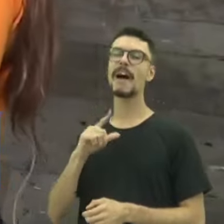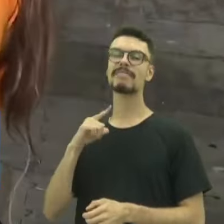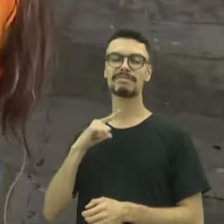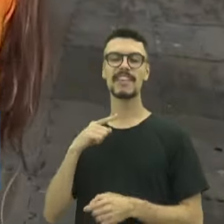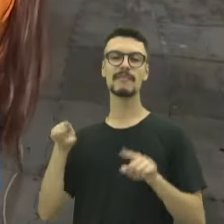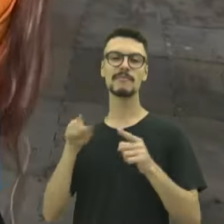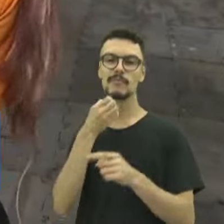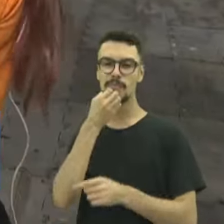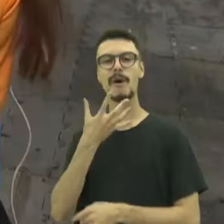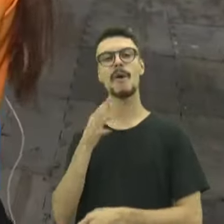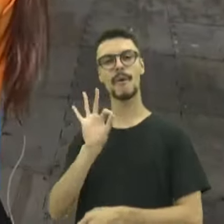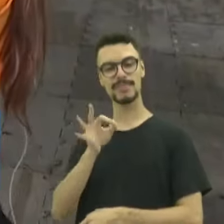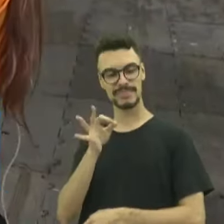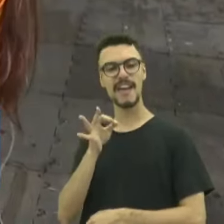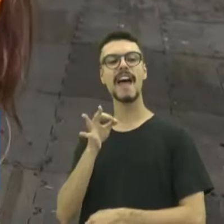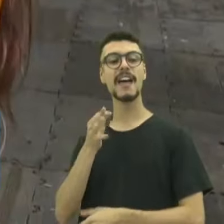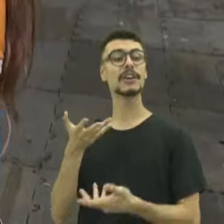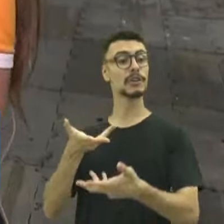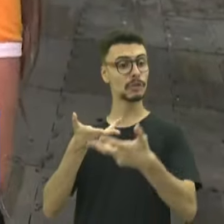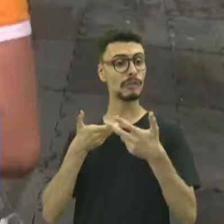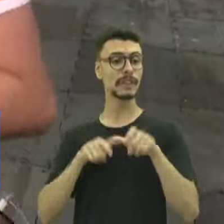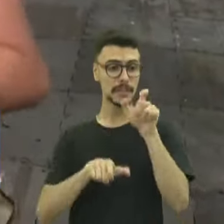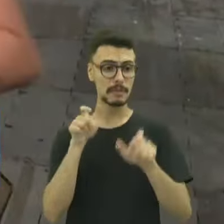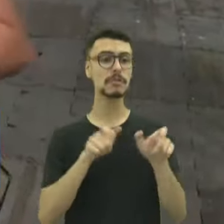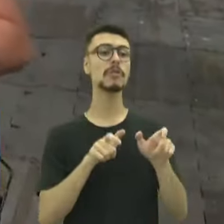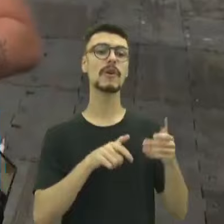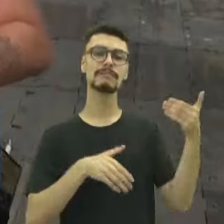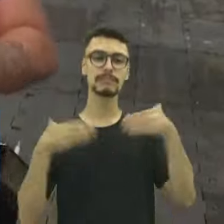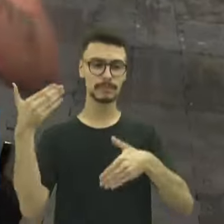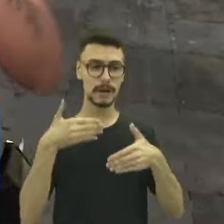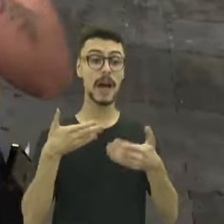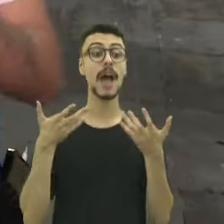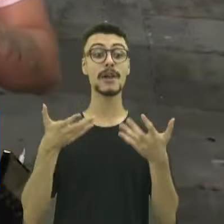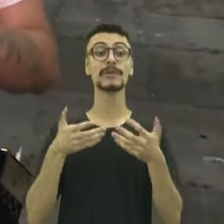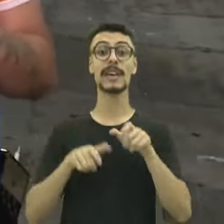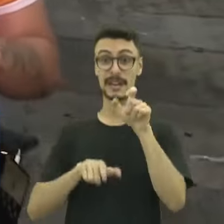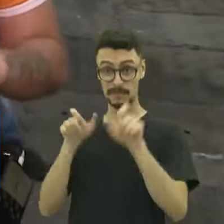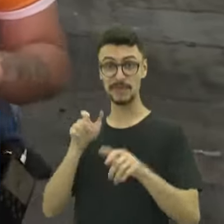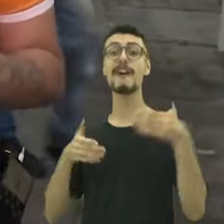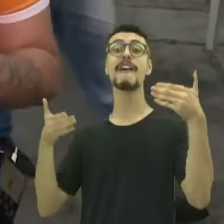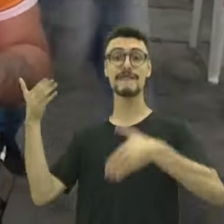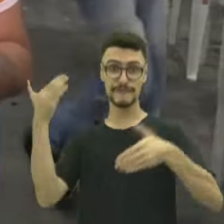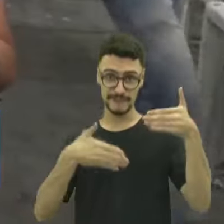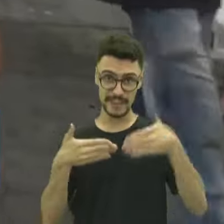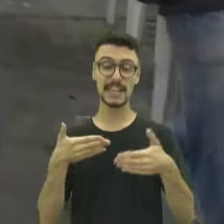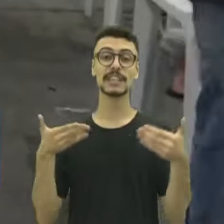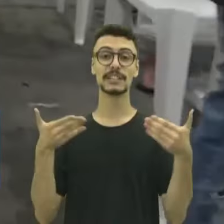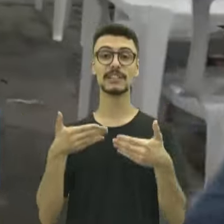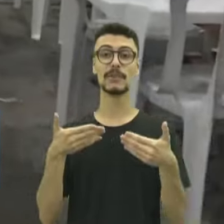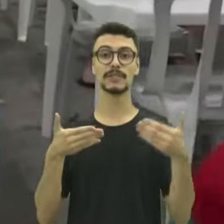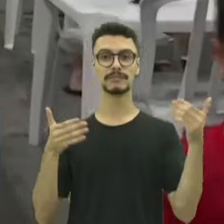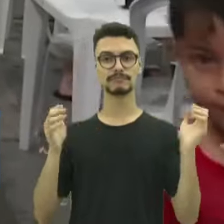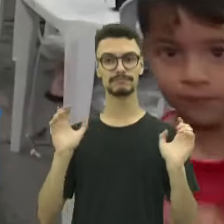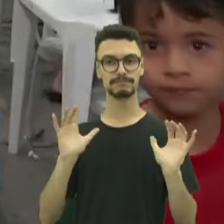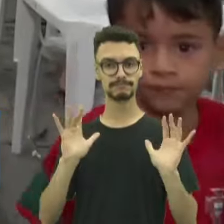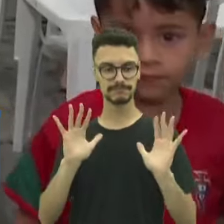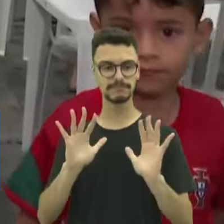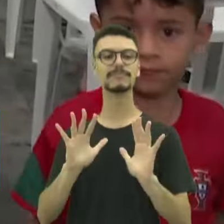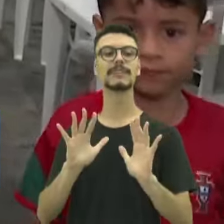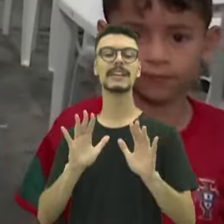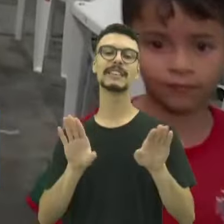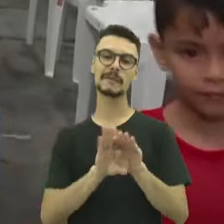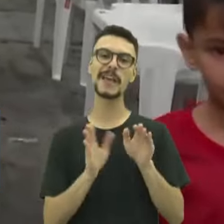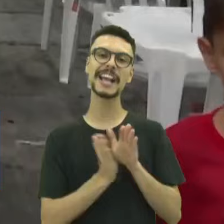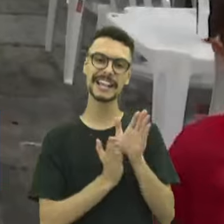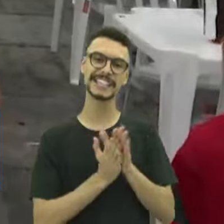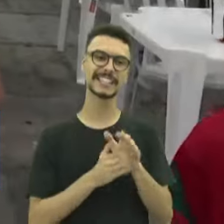boa, viu? Convida então o público para vir para cá. Eu quero o público que venha consumir hoje aqui com nós e gastar.